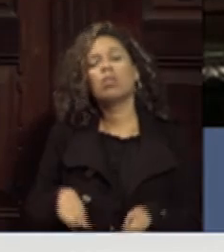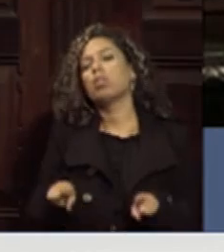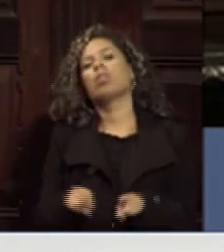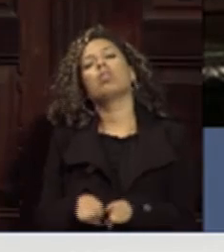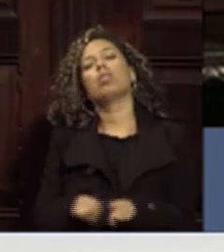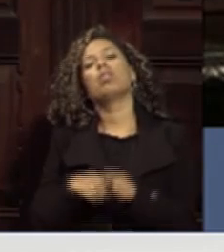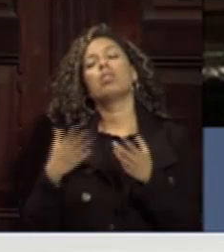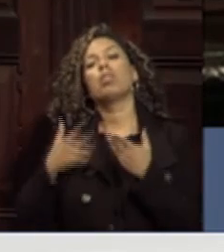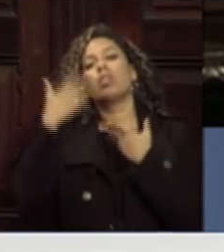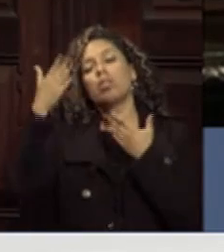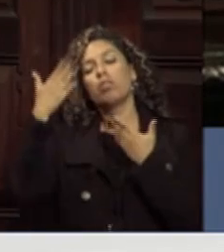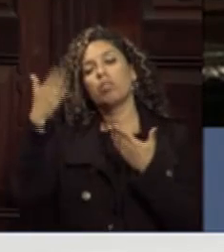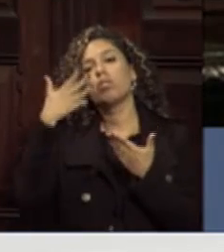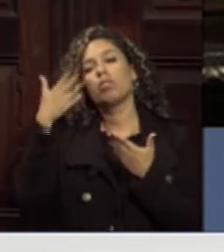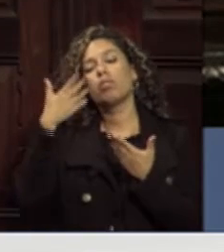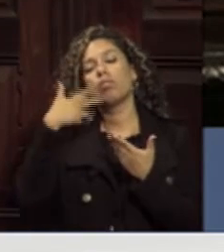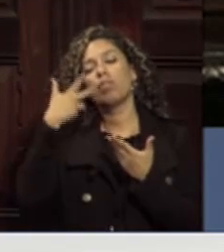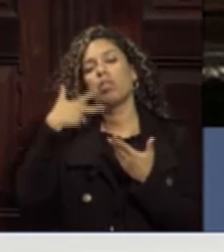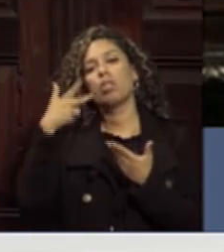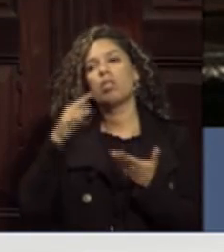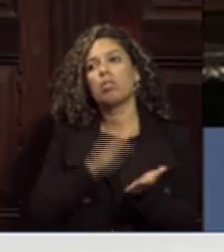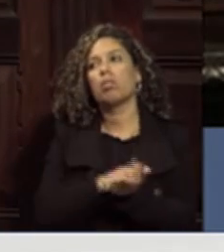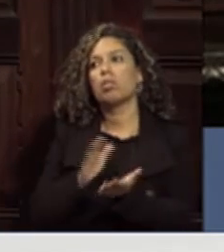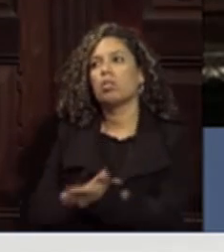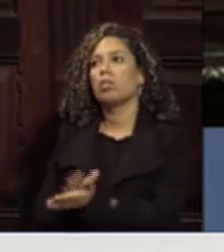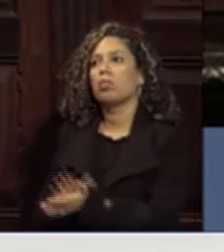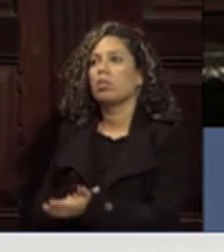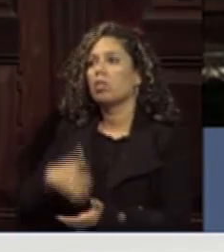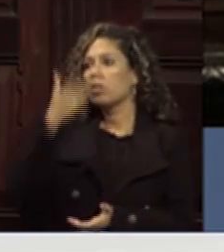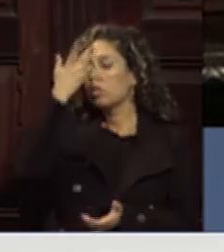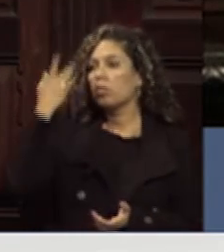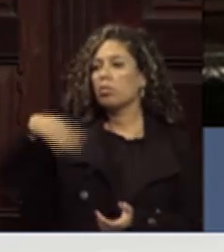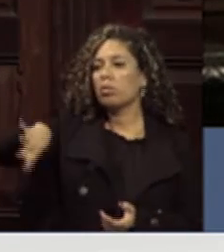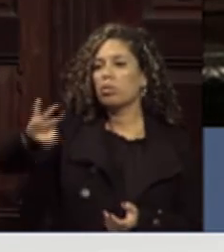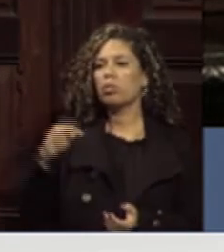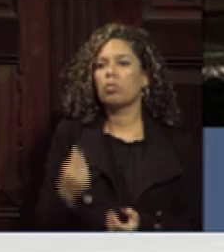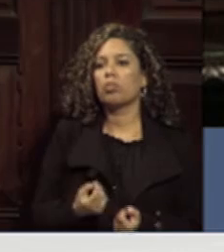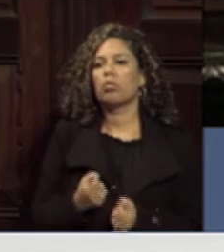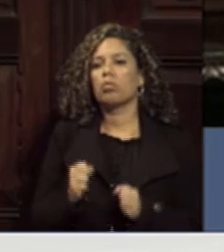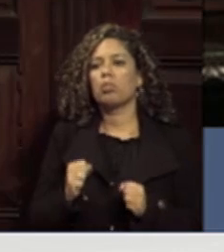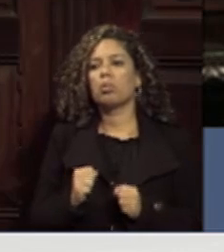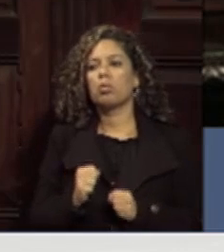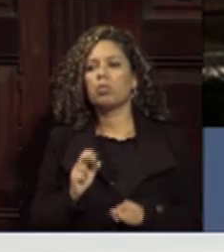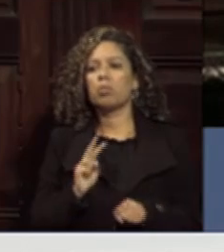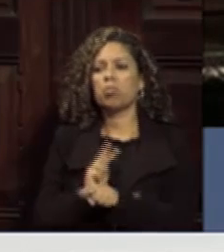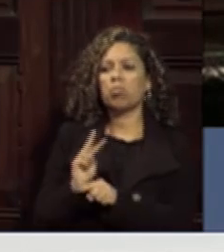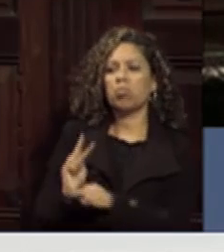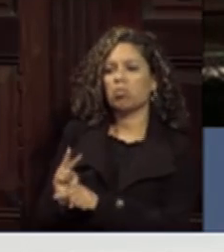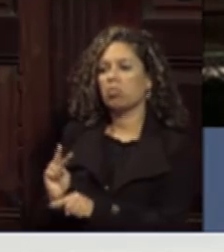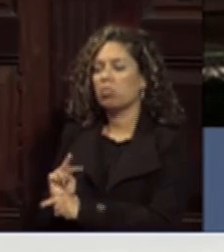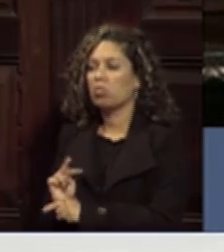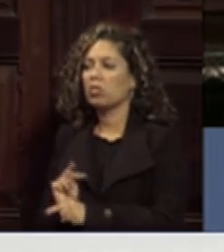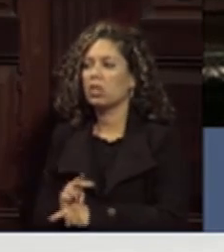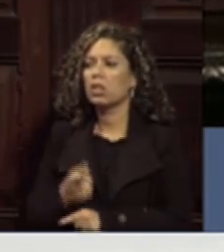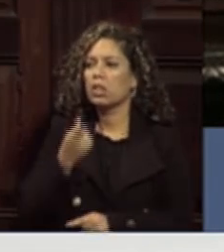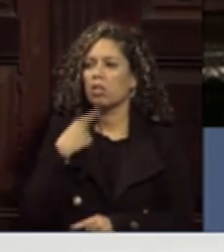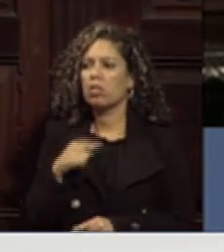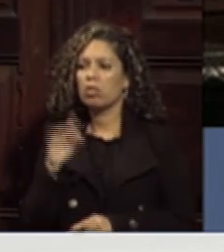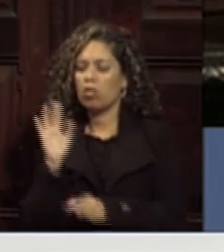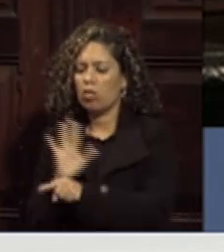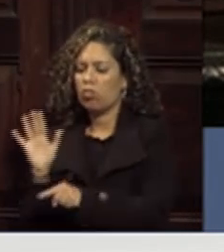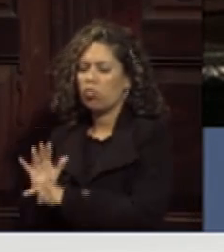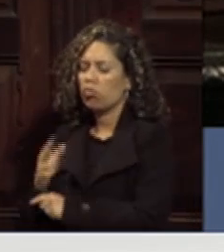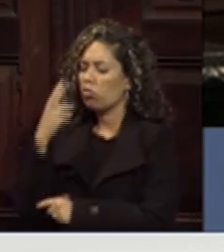saudando a todos aqueles que se dedicam a esse debate, que se empenham essa causa, a causa